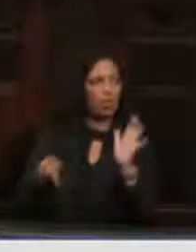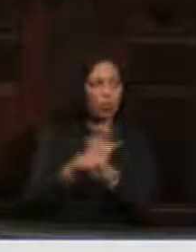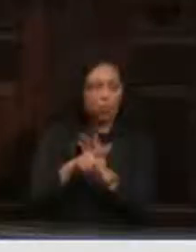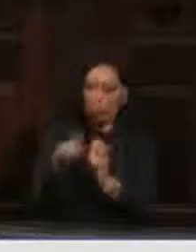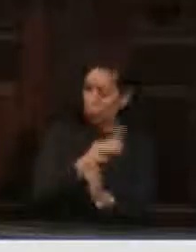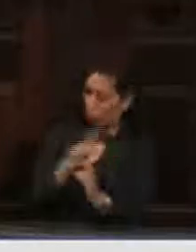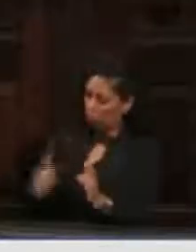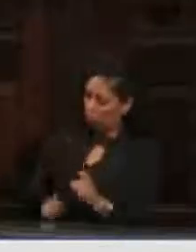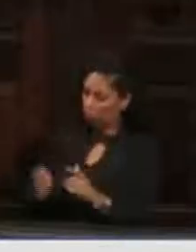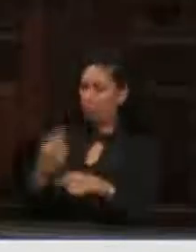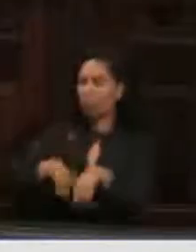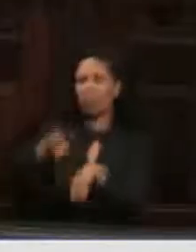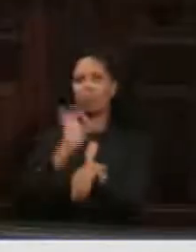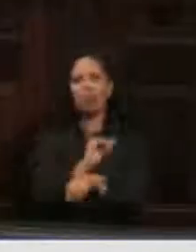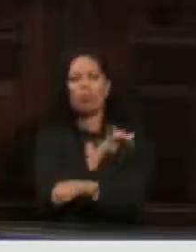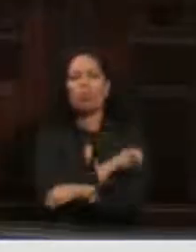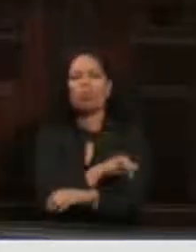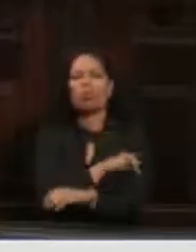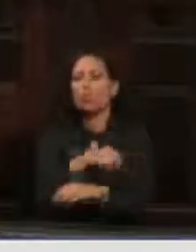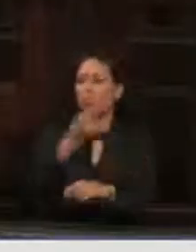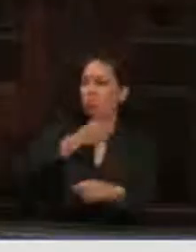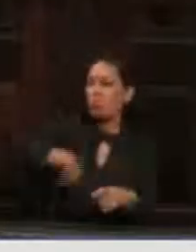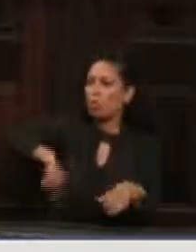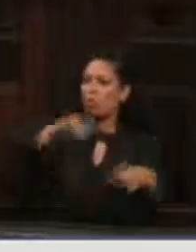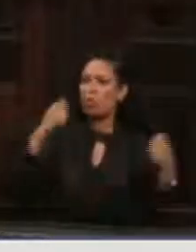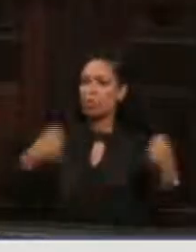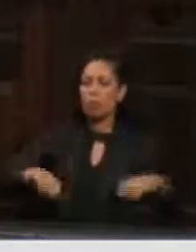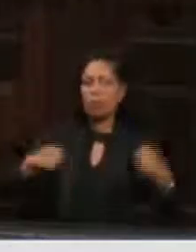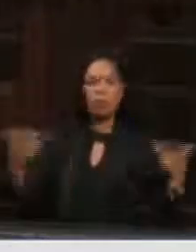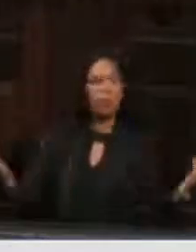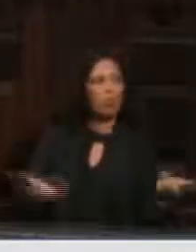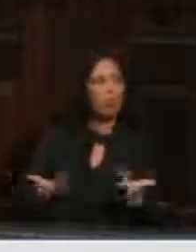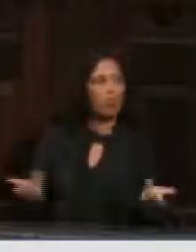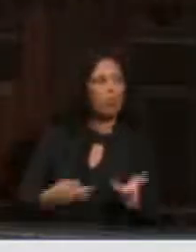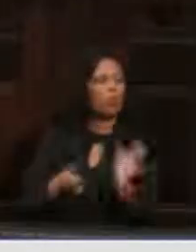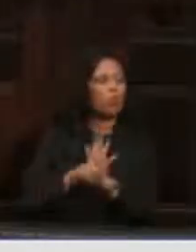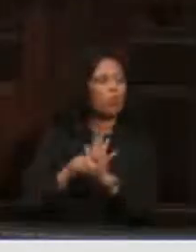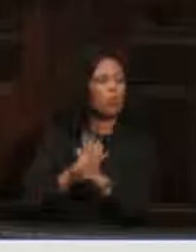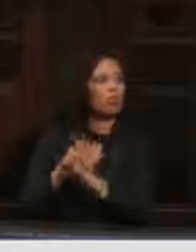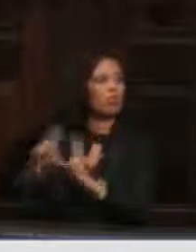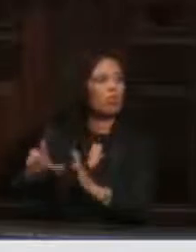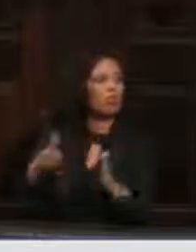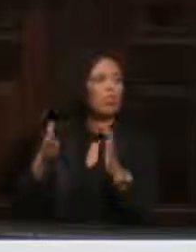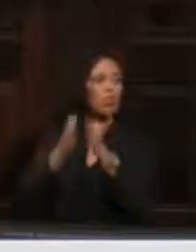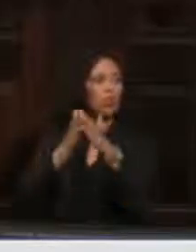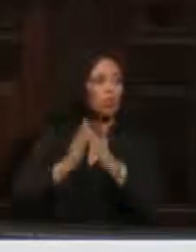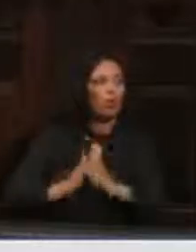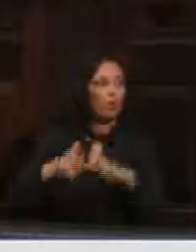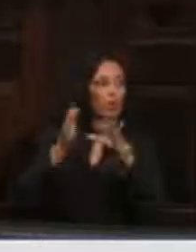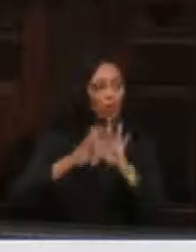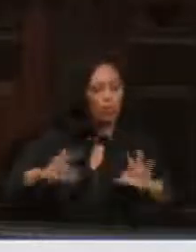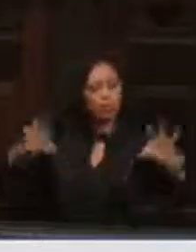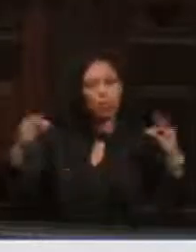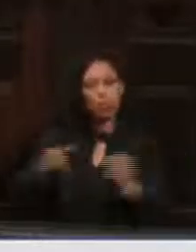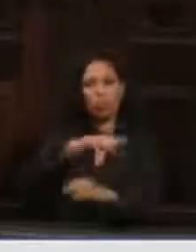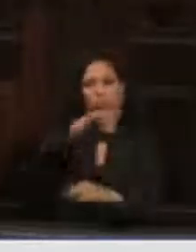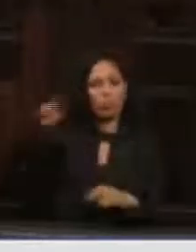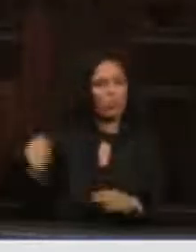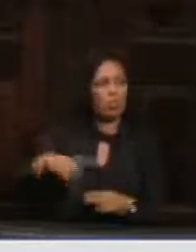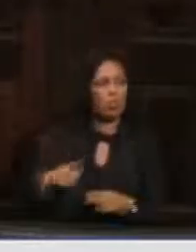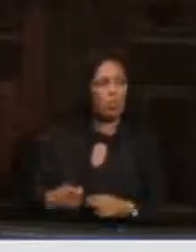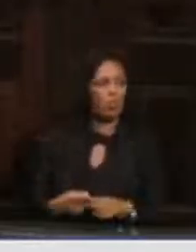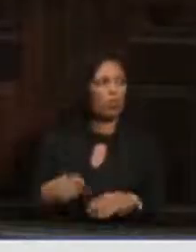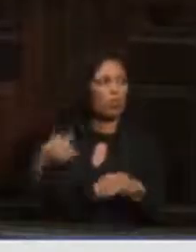governo estadual. E nós estamos aqui hoje com o nosso projeto e eu faço um apelo a todos vocês, deputado,